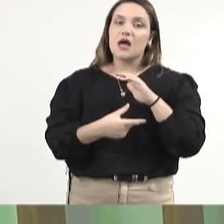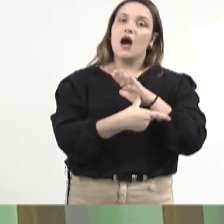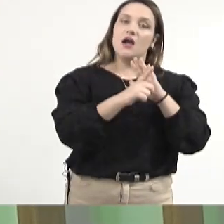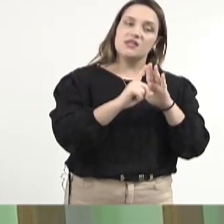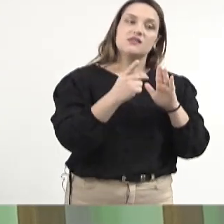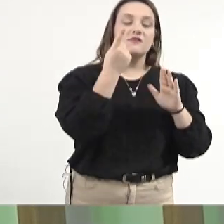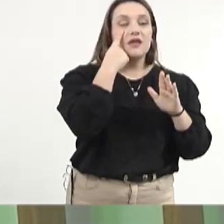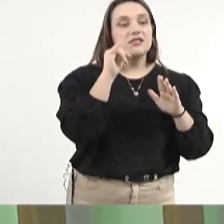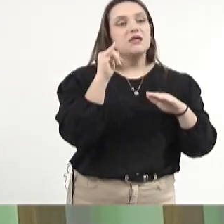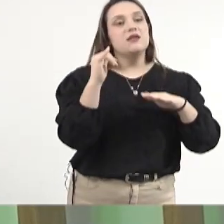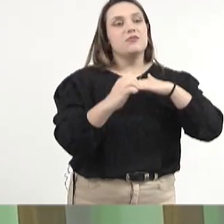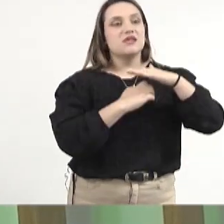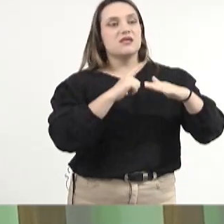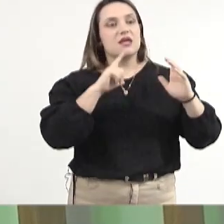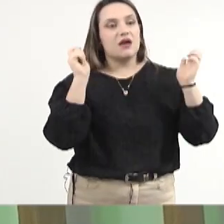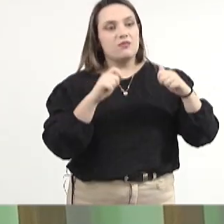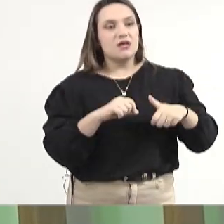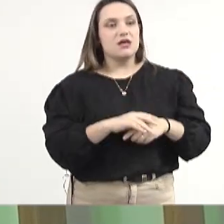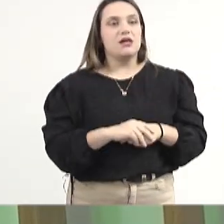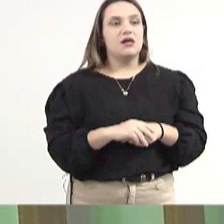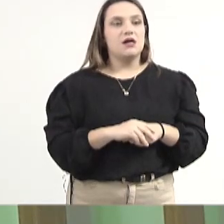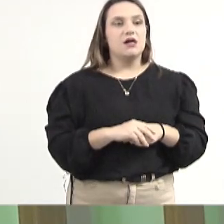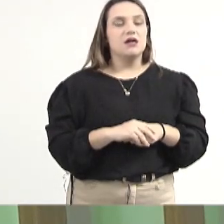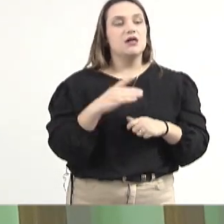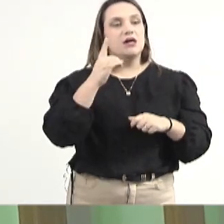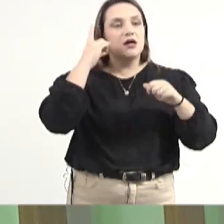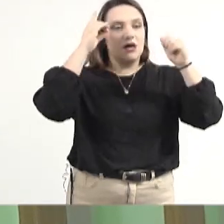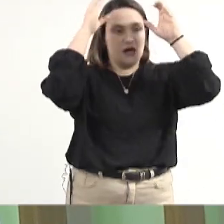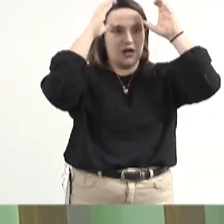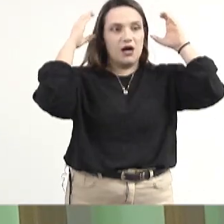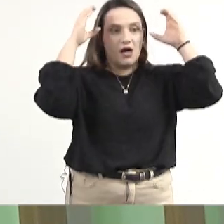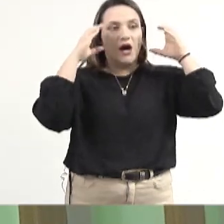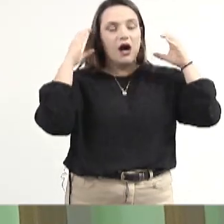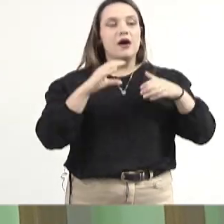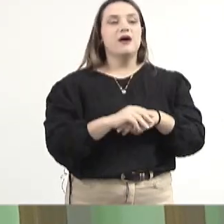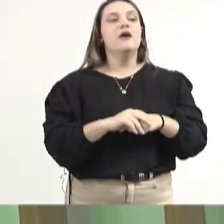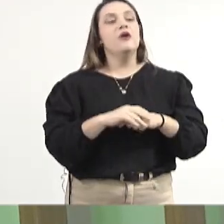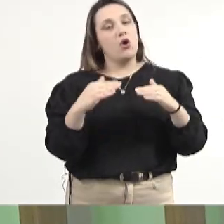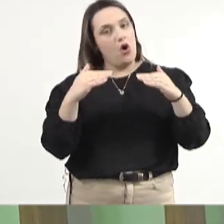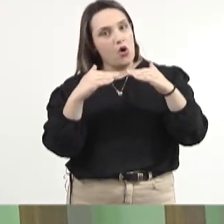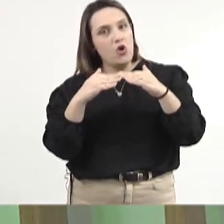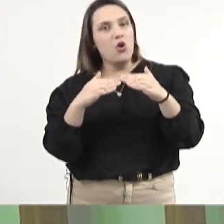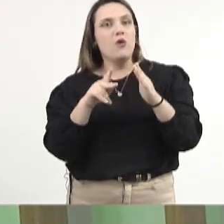Como eu disse, o deputado Caravina também relatou de maneira favorável a esse projeto.